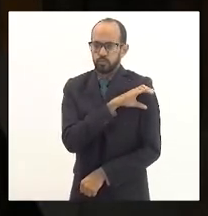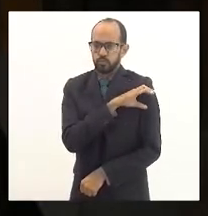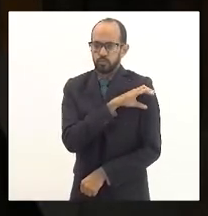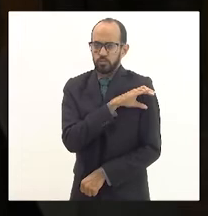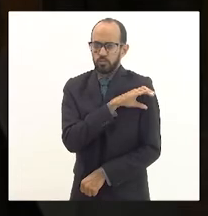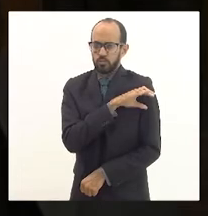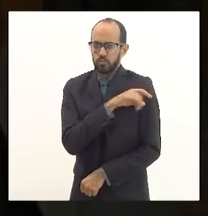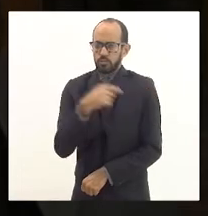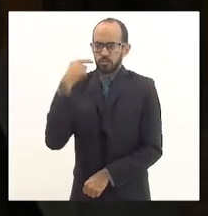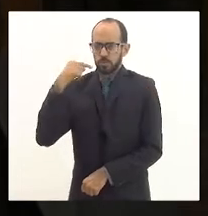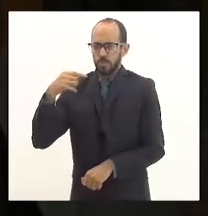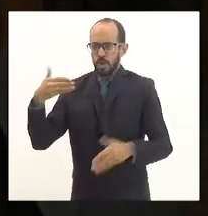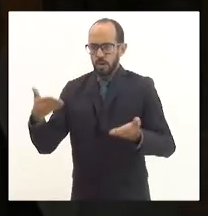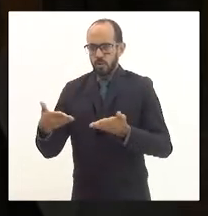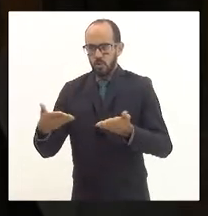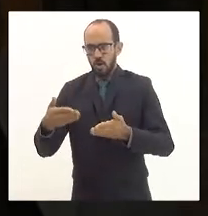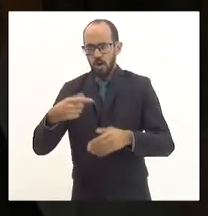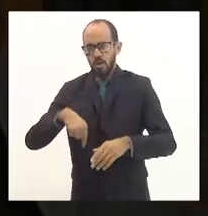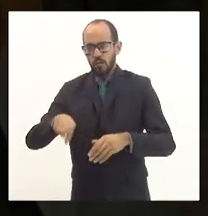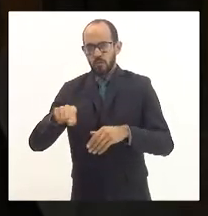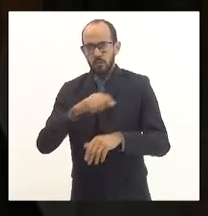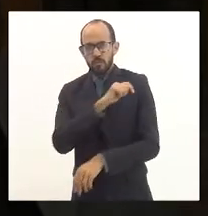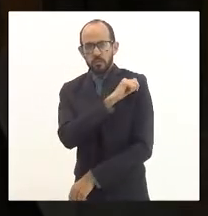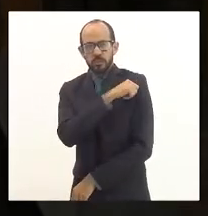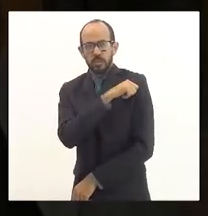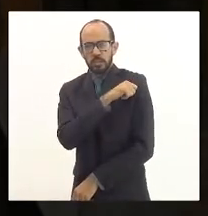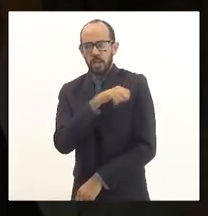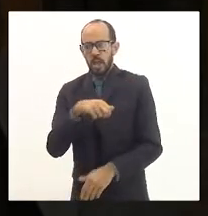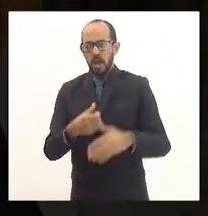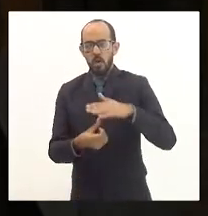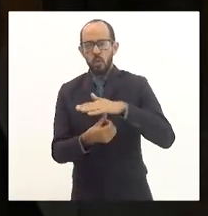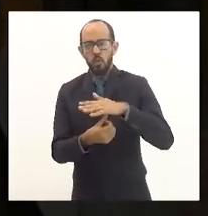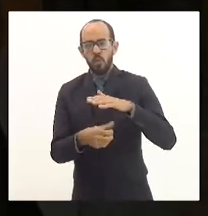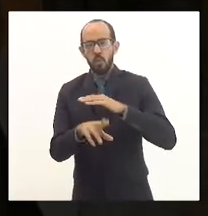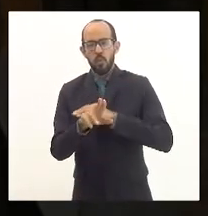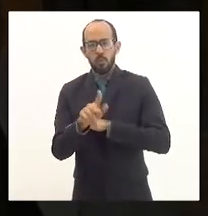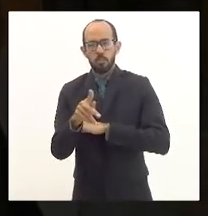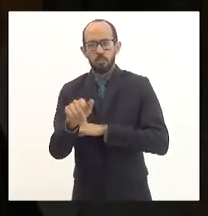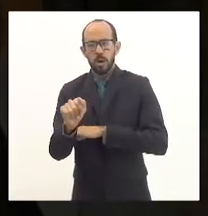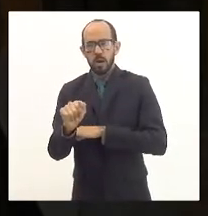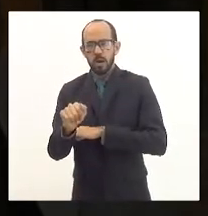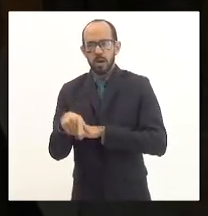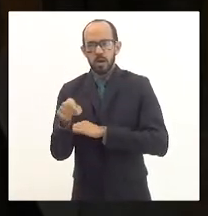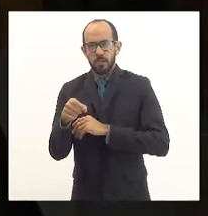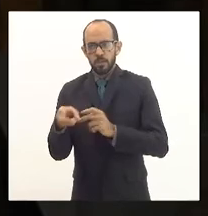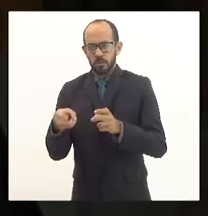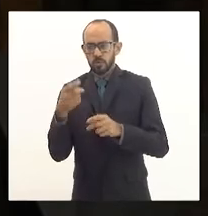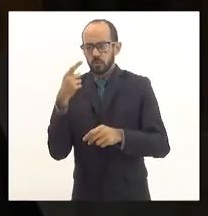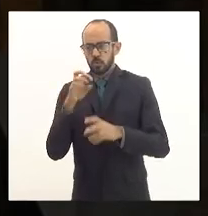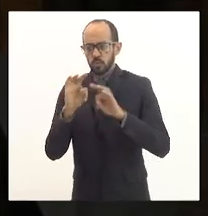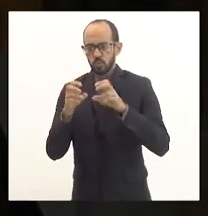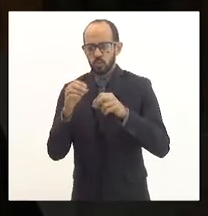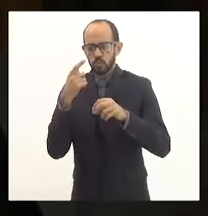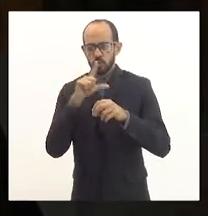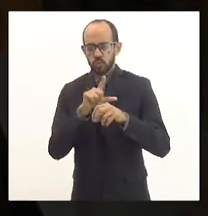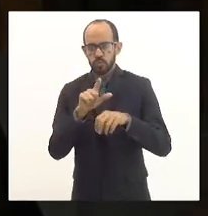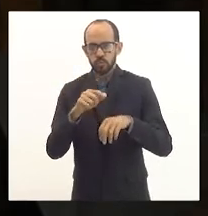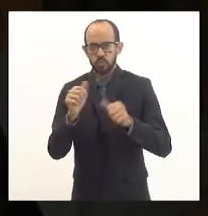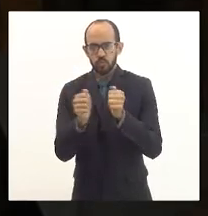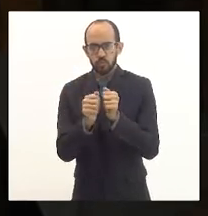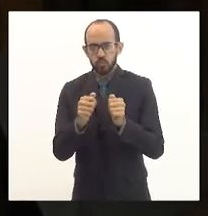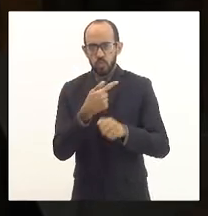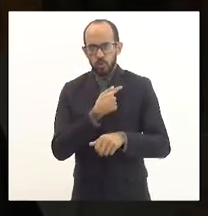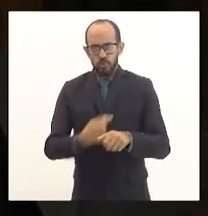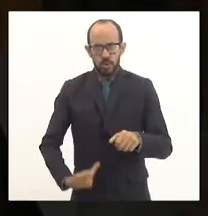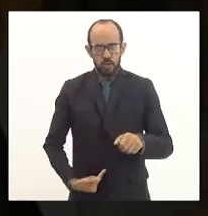semana fiscalizando a UPA e anunciando o que nós conseguimos junto ao Governador 41 milhões de